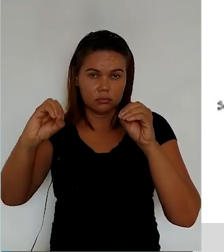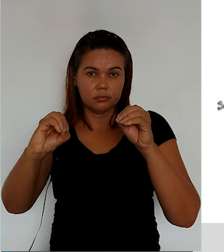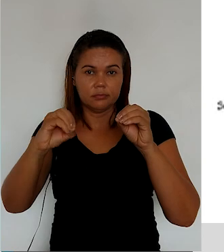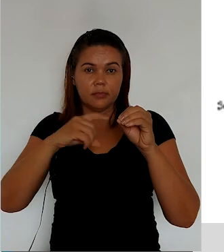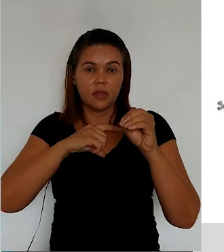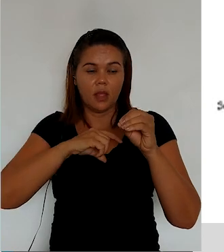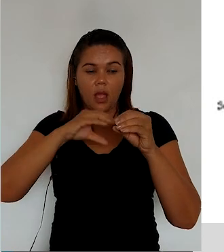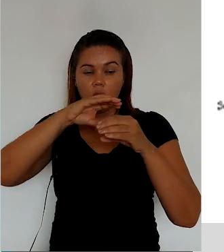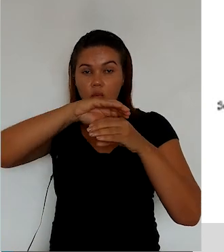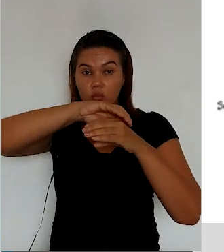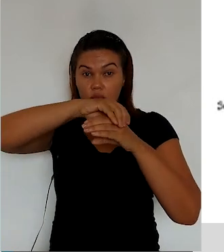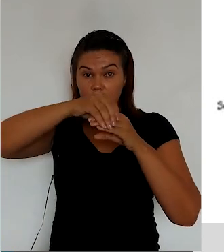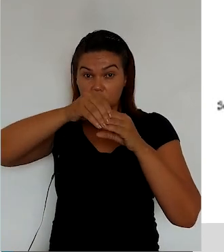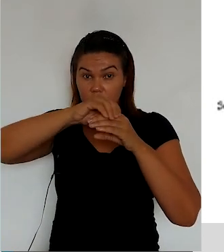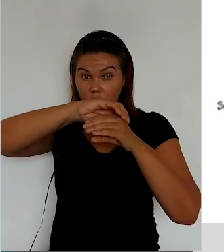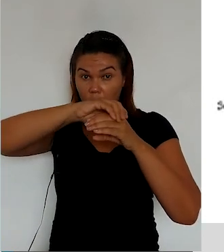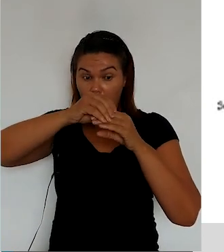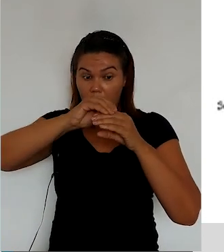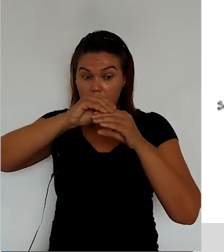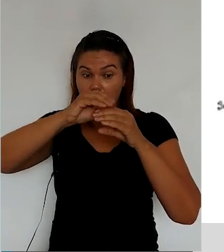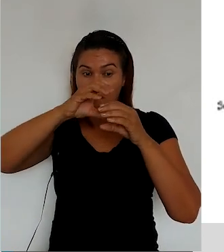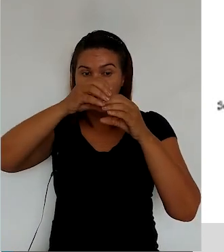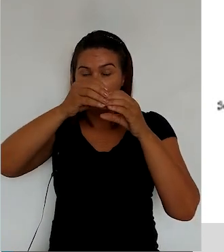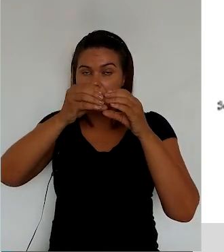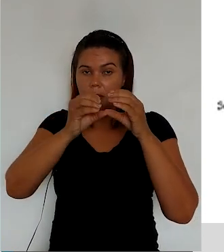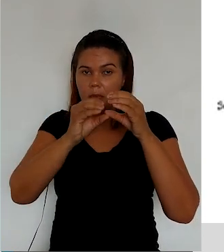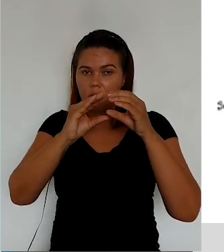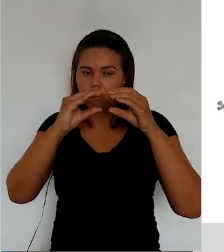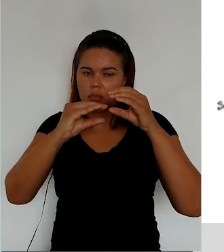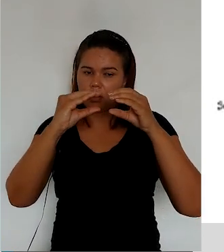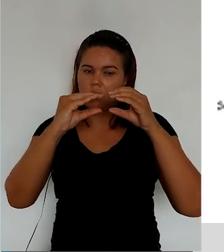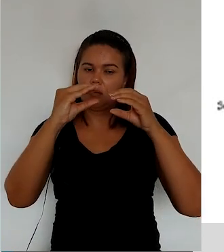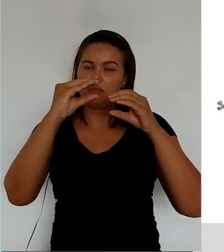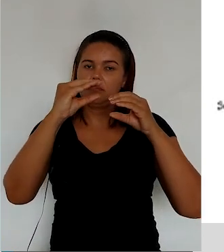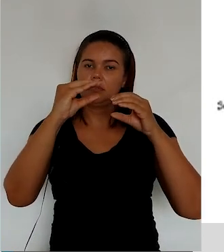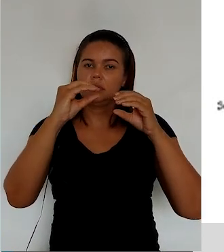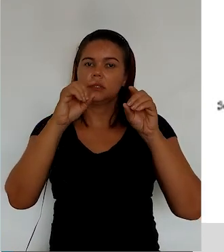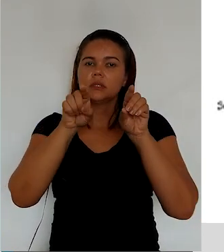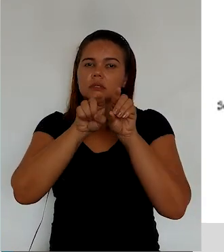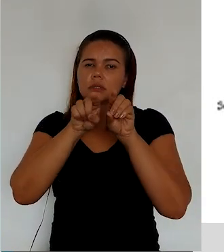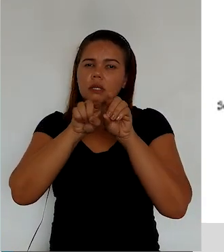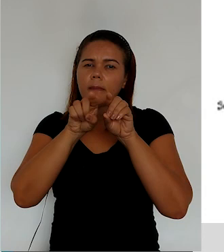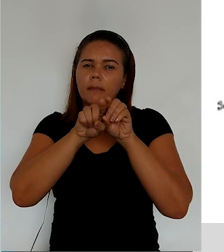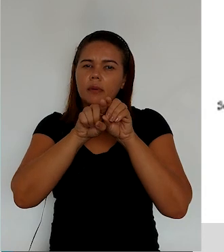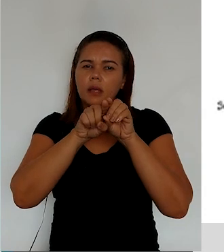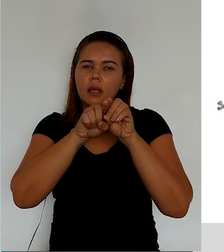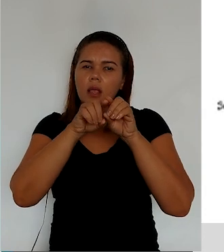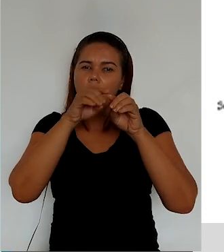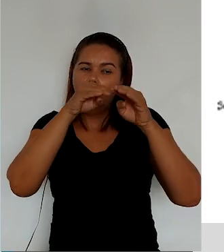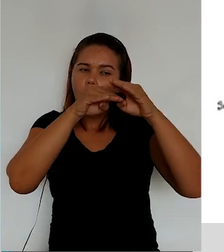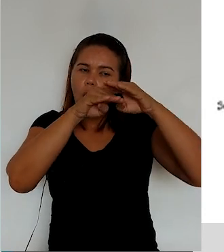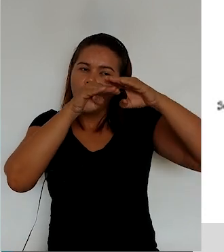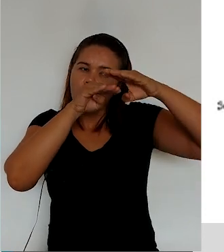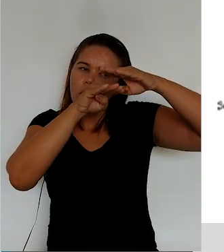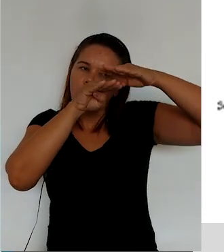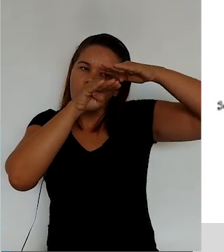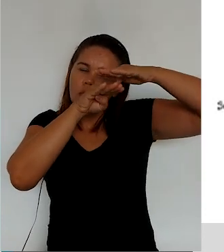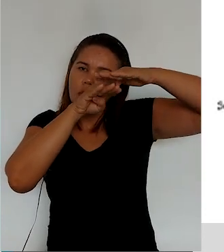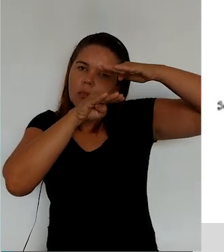do citoplasma entre as camadas e o seu acúmulo em algumas